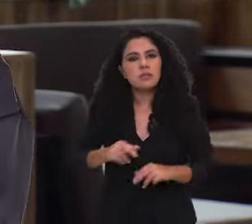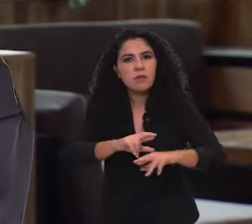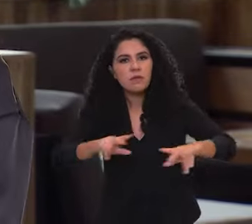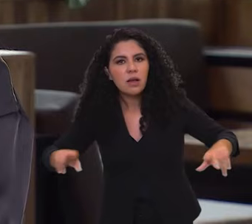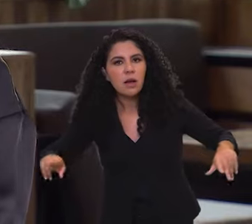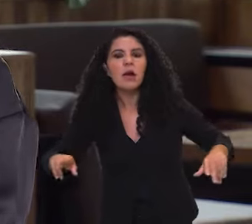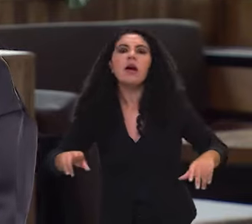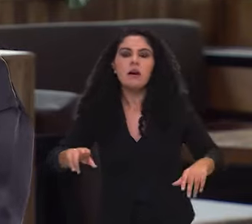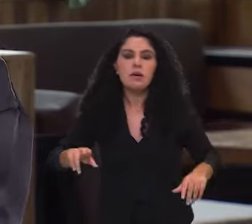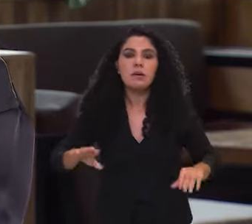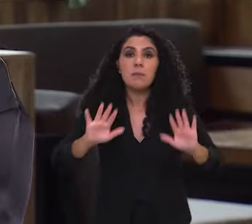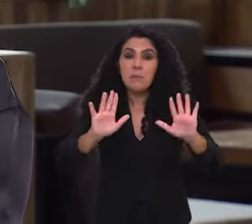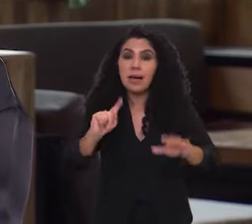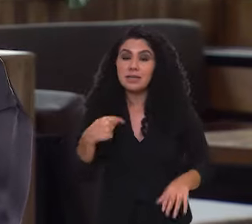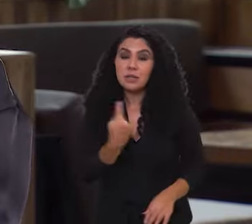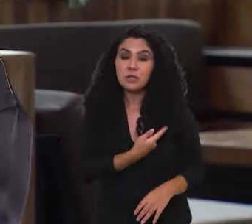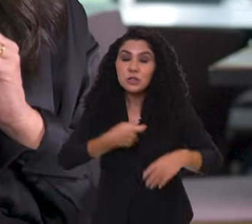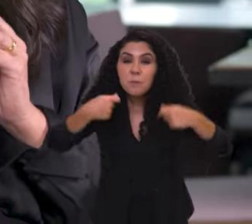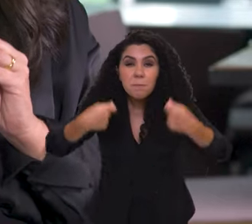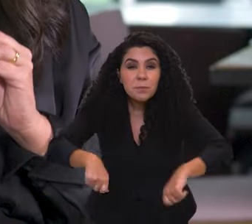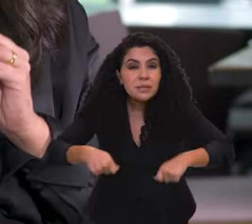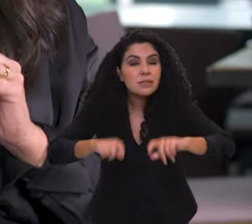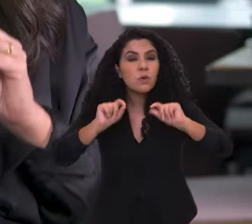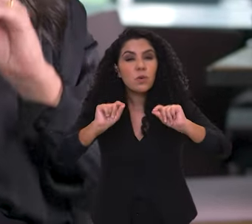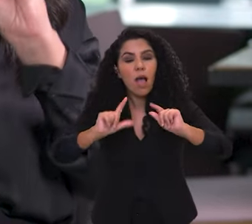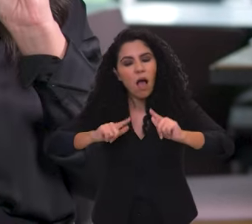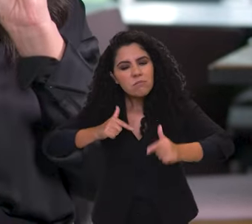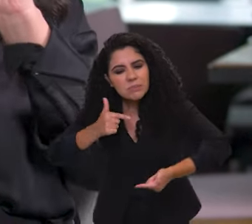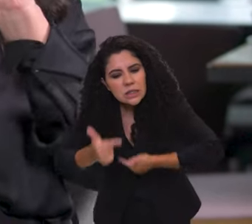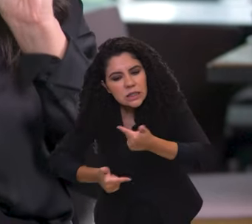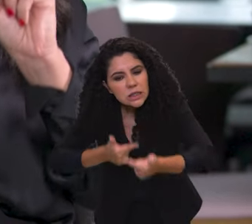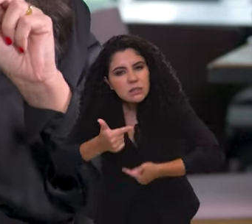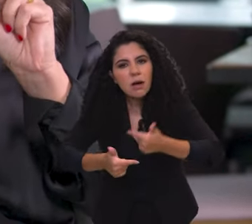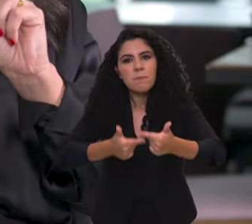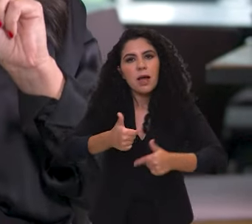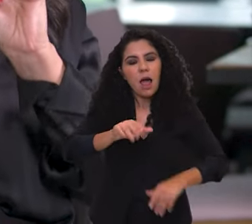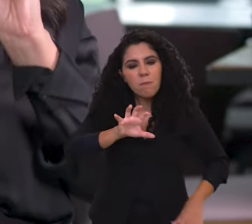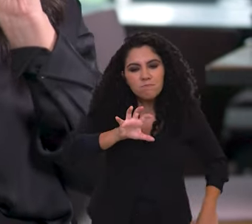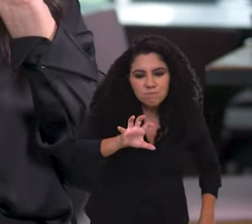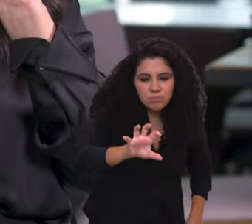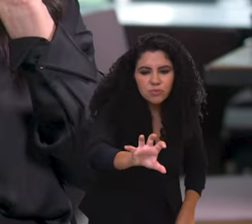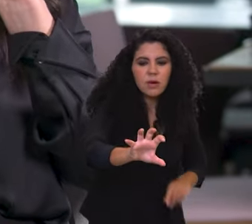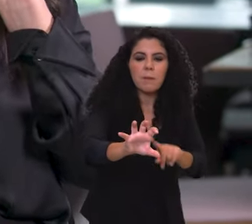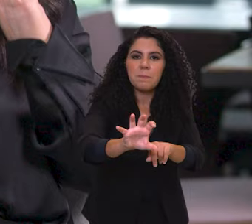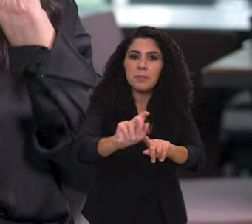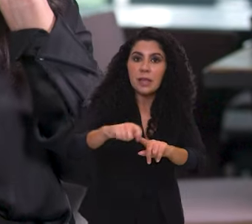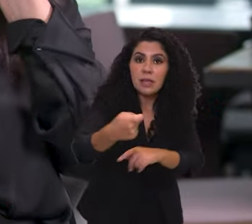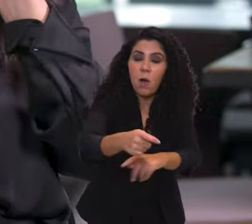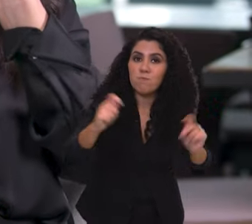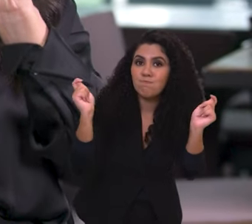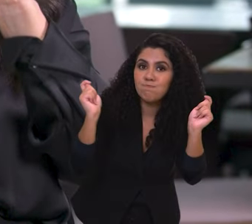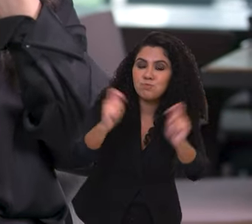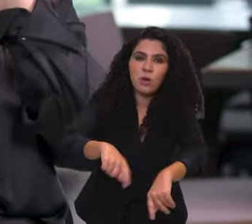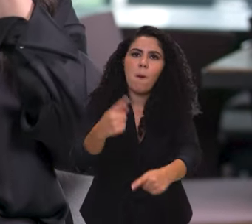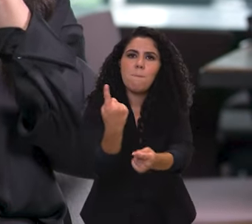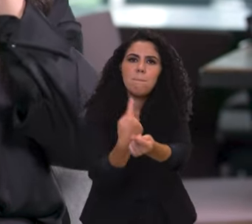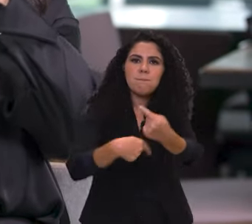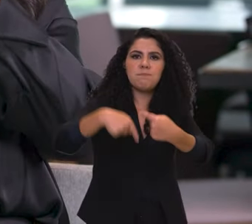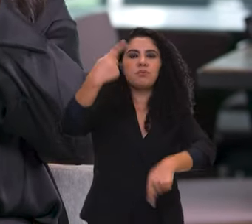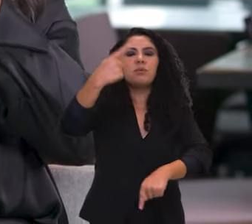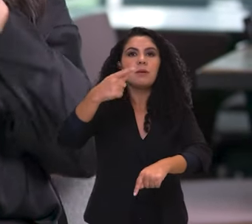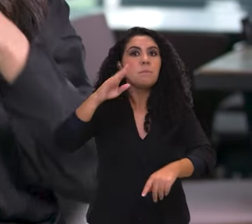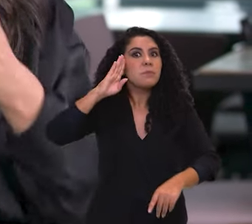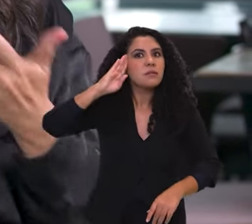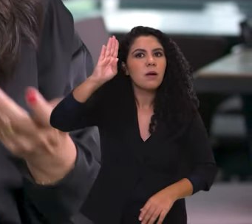aduanas, alfândegas. E a gente precisa trabalhar essa região como um potencial alavancador também